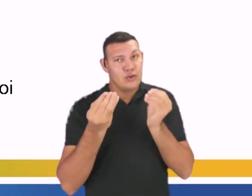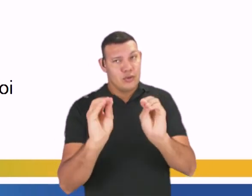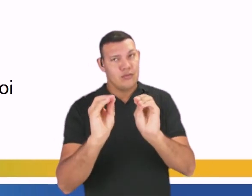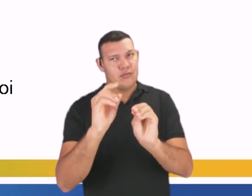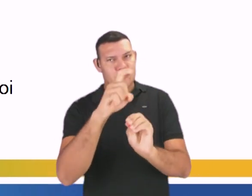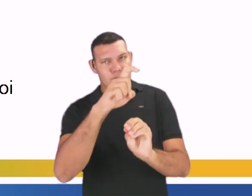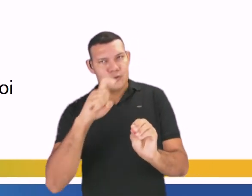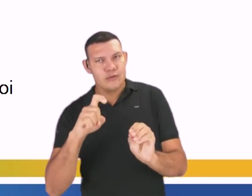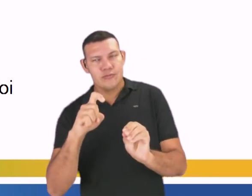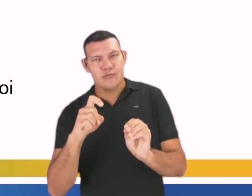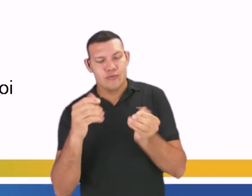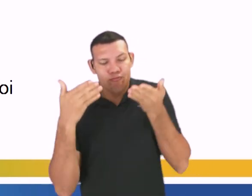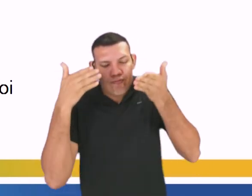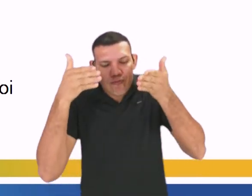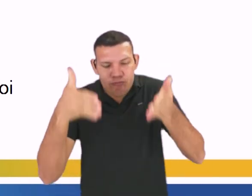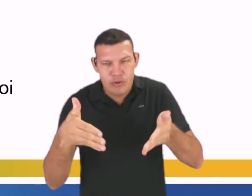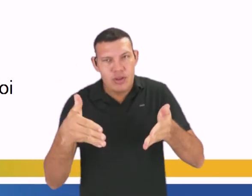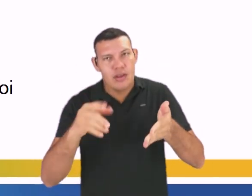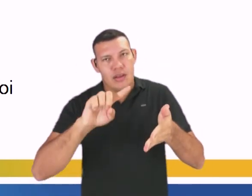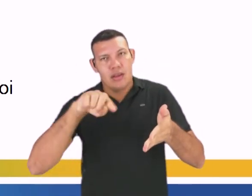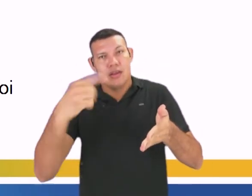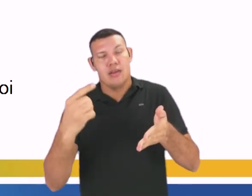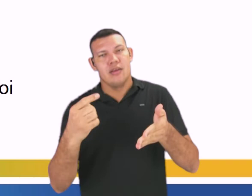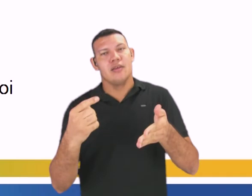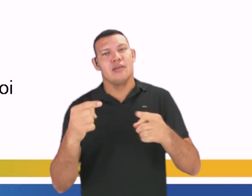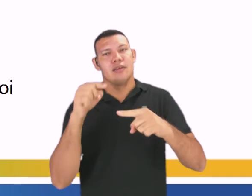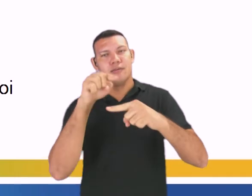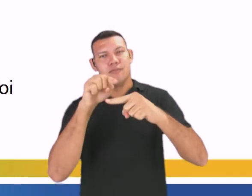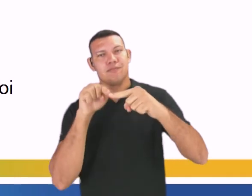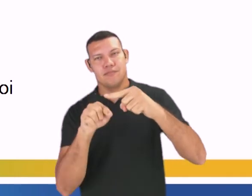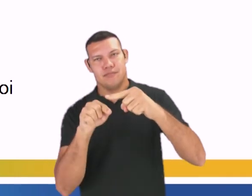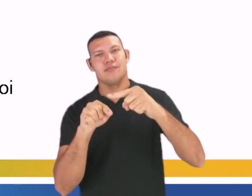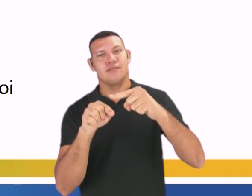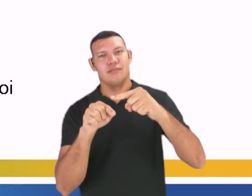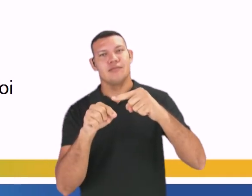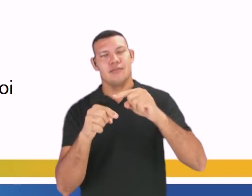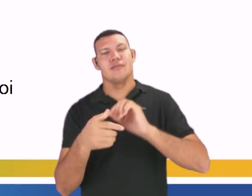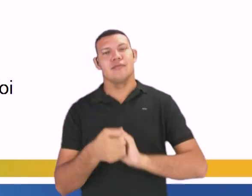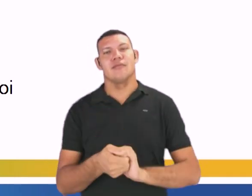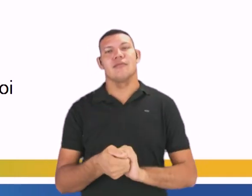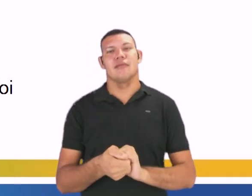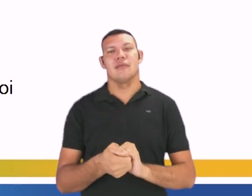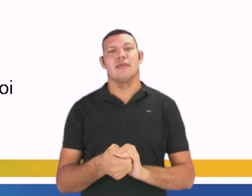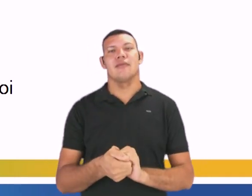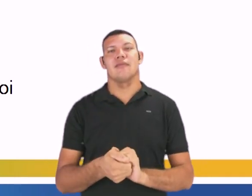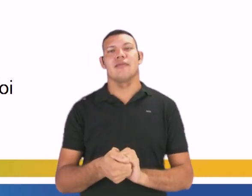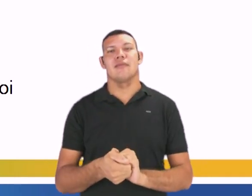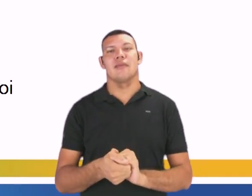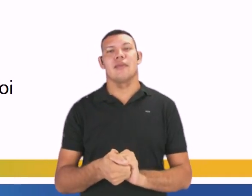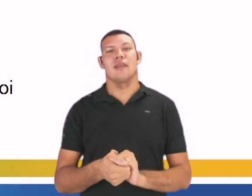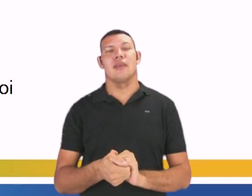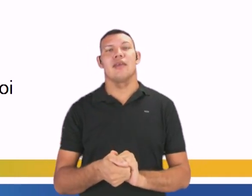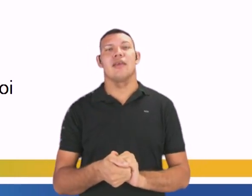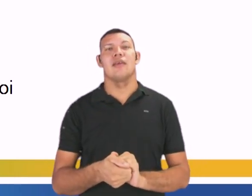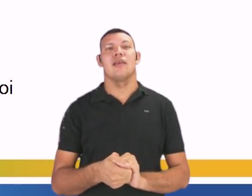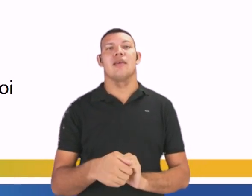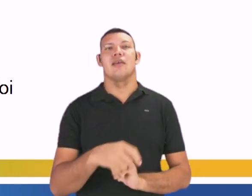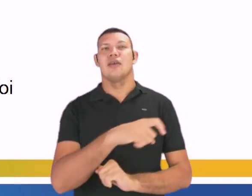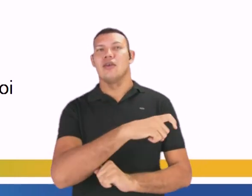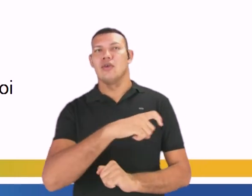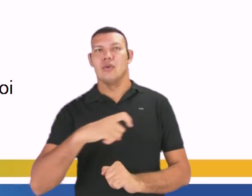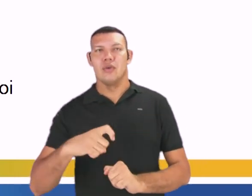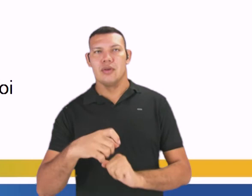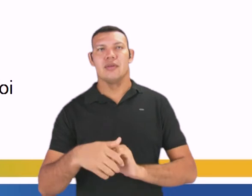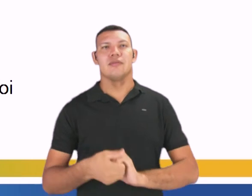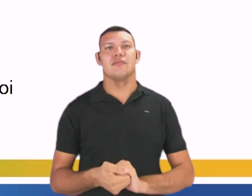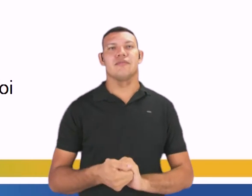evidência e depois dividir esse x pelo polinômio anterior, que é menos x ao quadrado mais